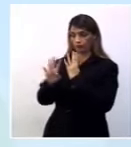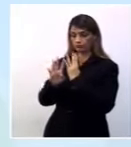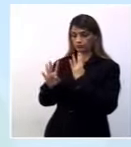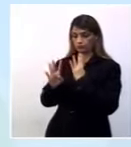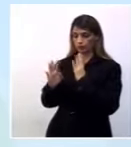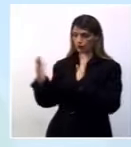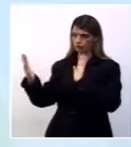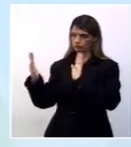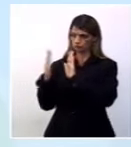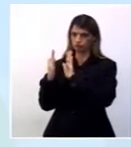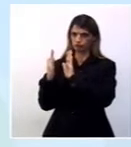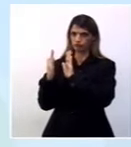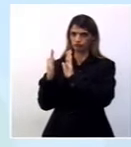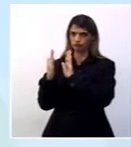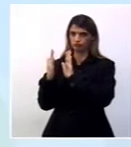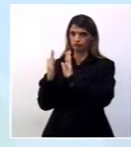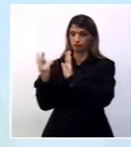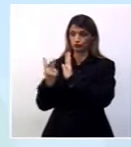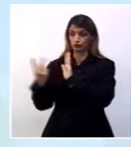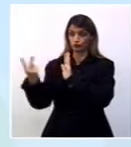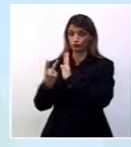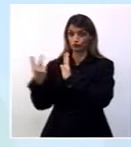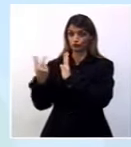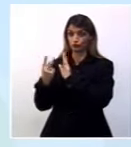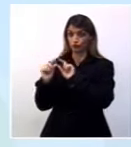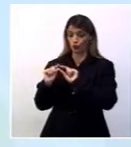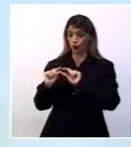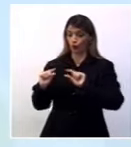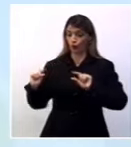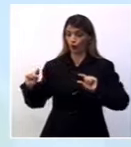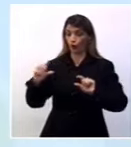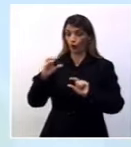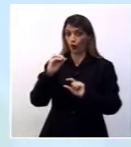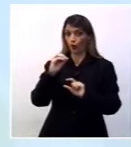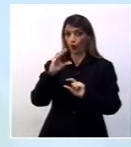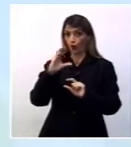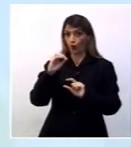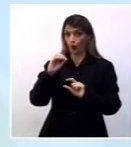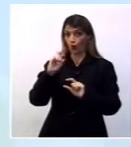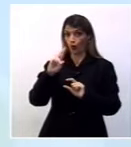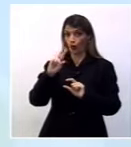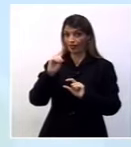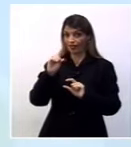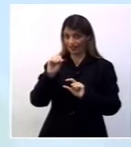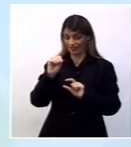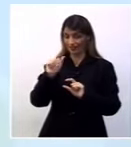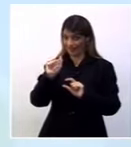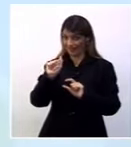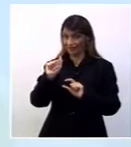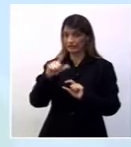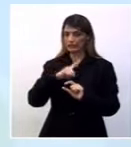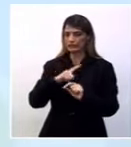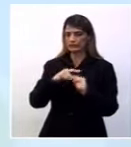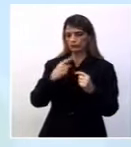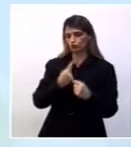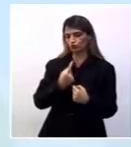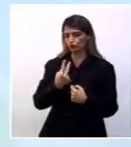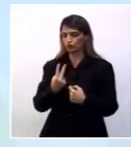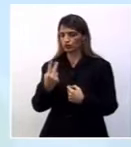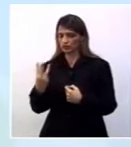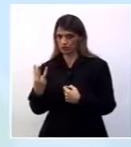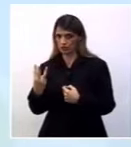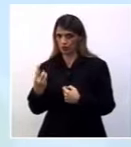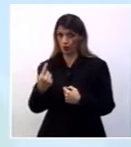para a outra, e entre elas há uma corda. Existem três marcações, uma no